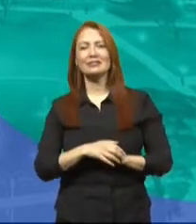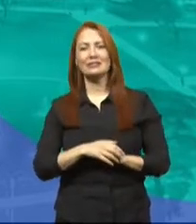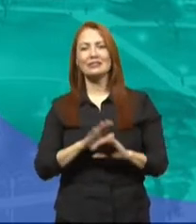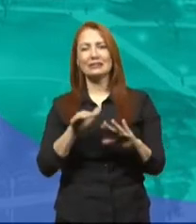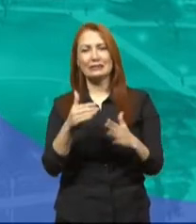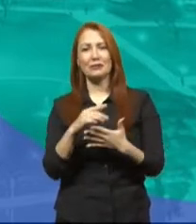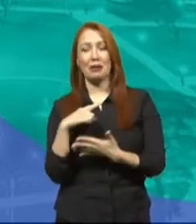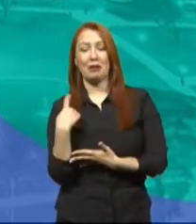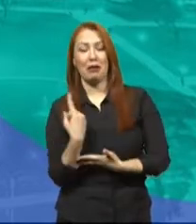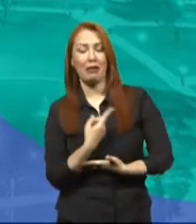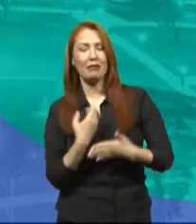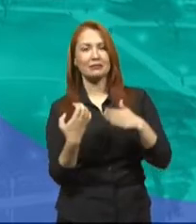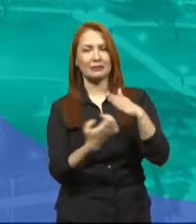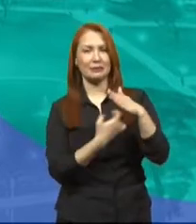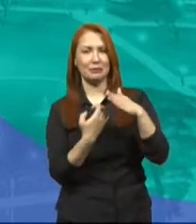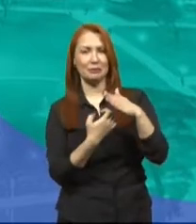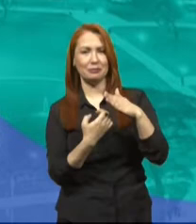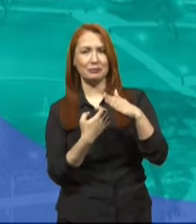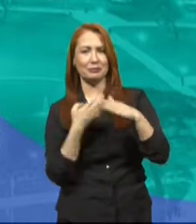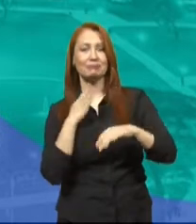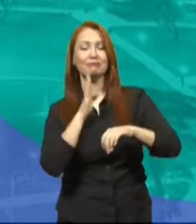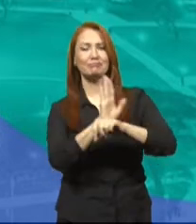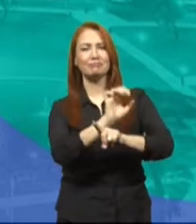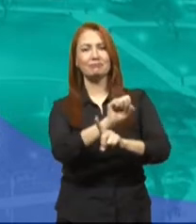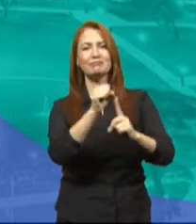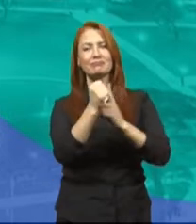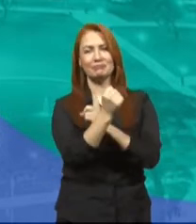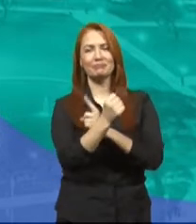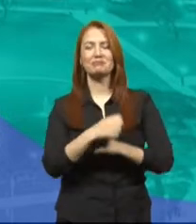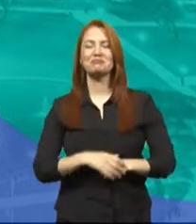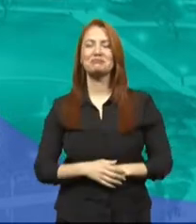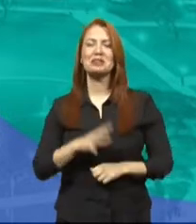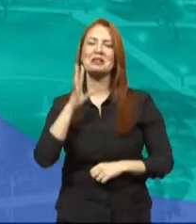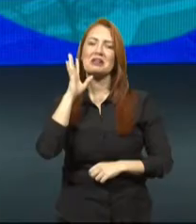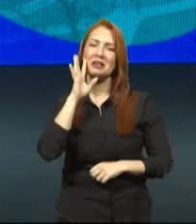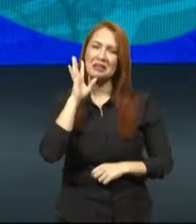oferece para a sociedade. Que